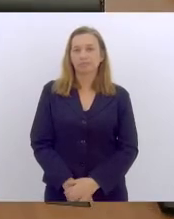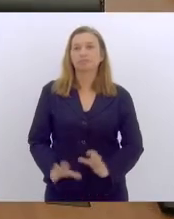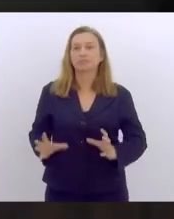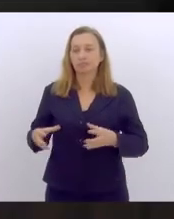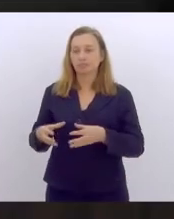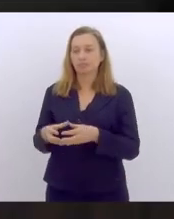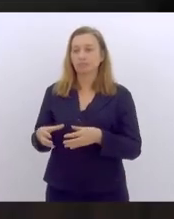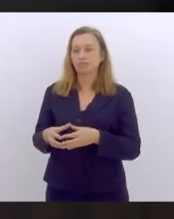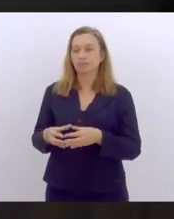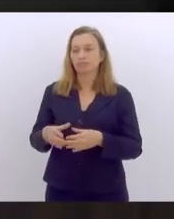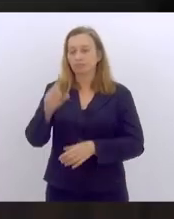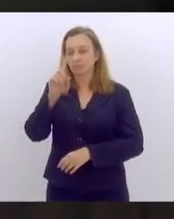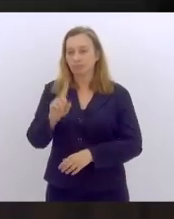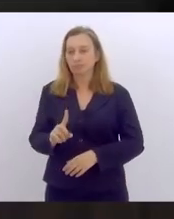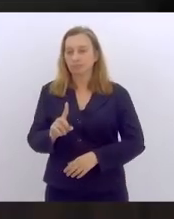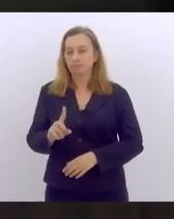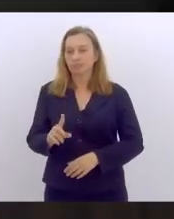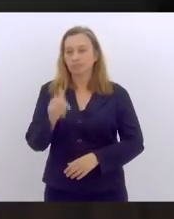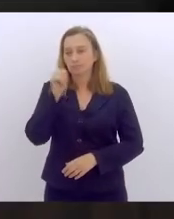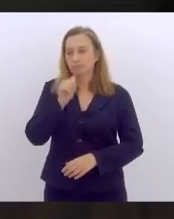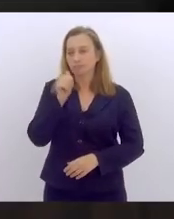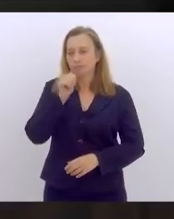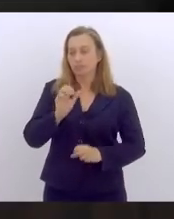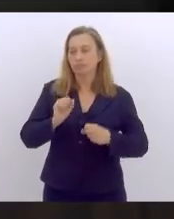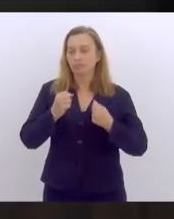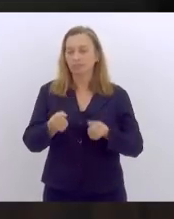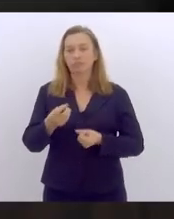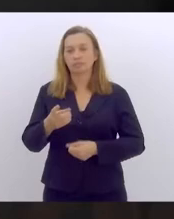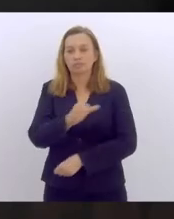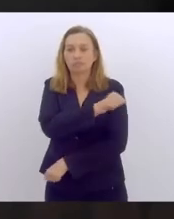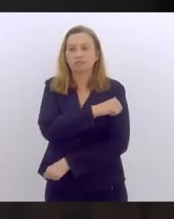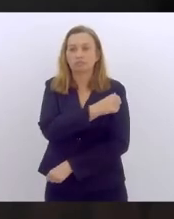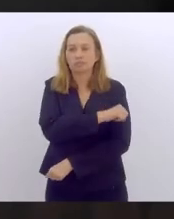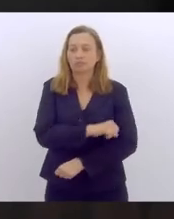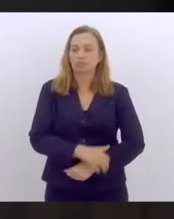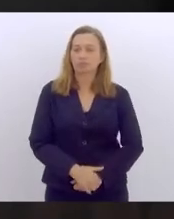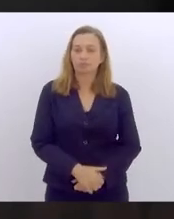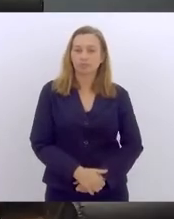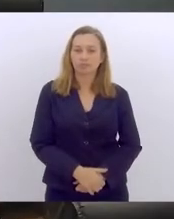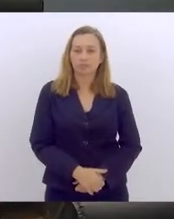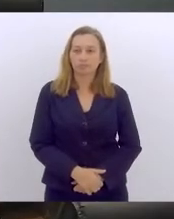Comissão de Defesa dos Direitos das Mulheres, deputada enfermeira Rejane.